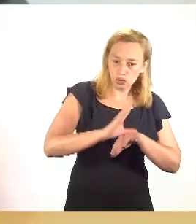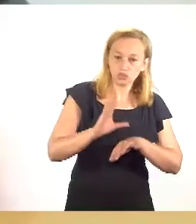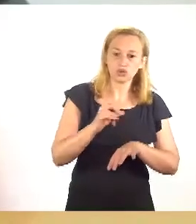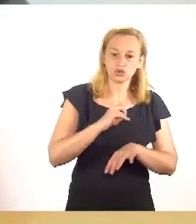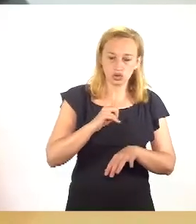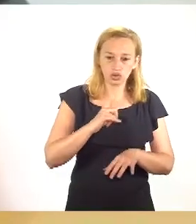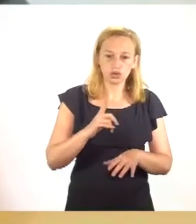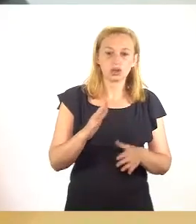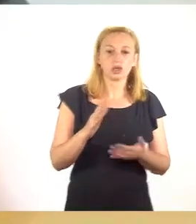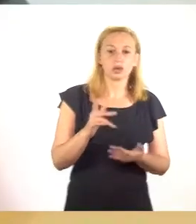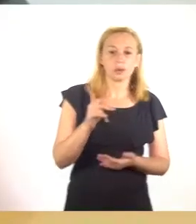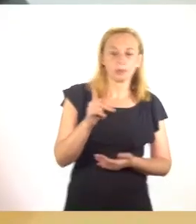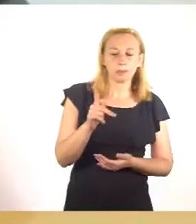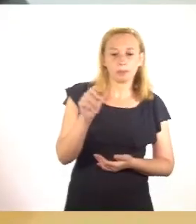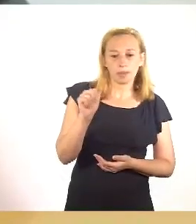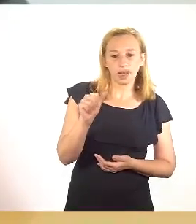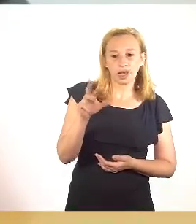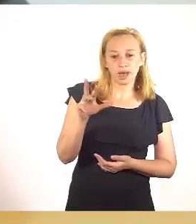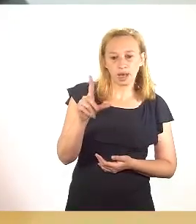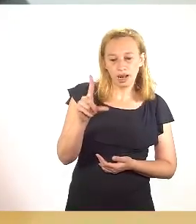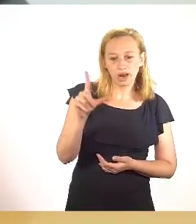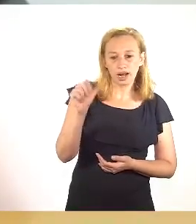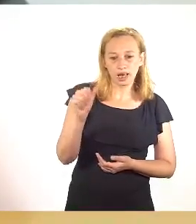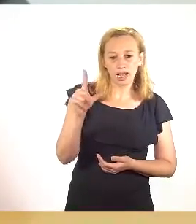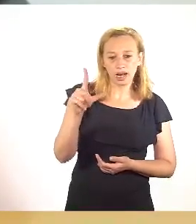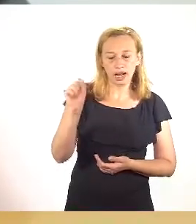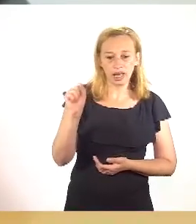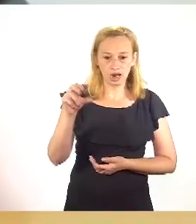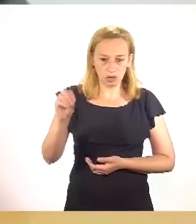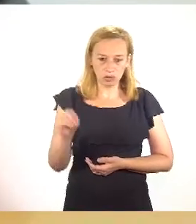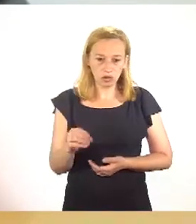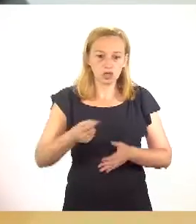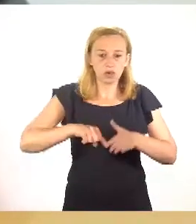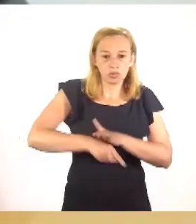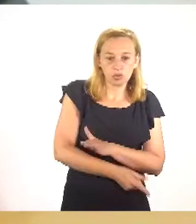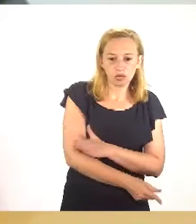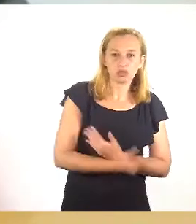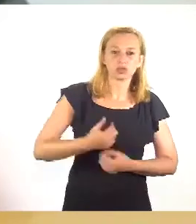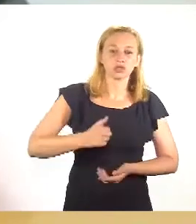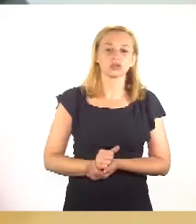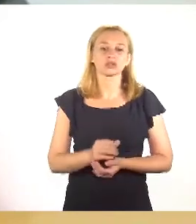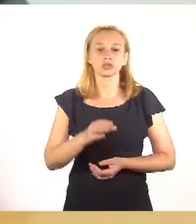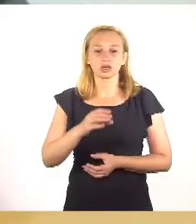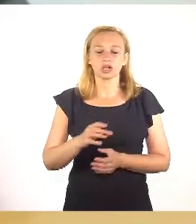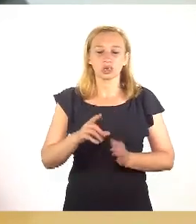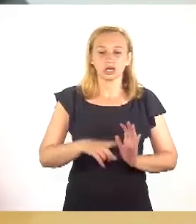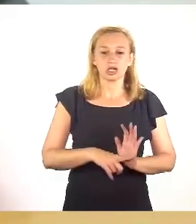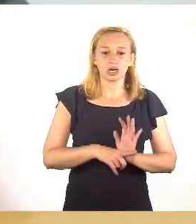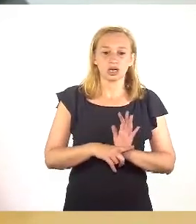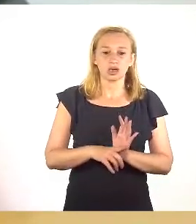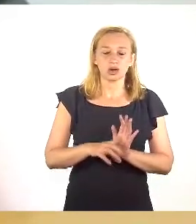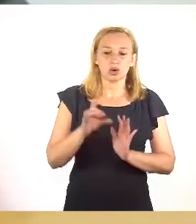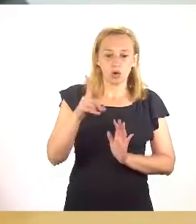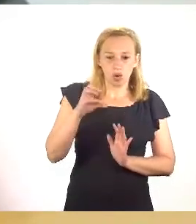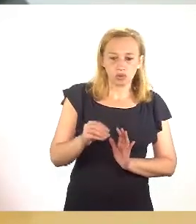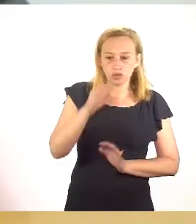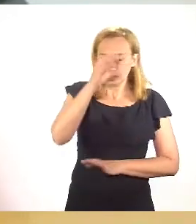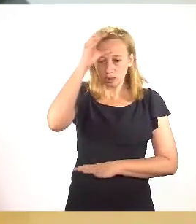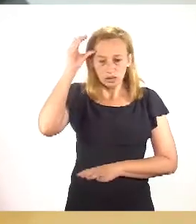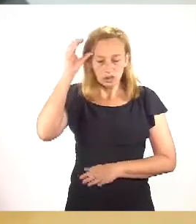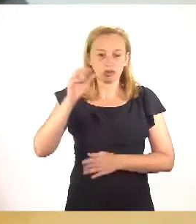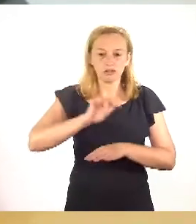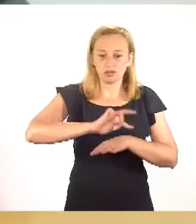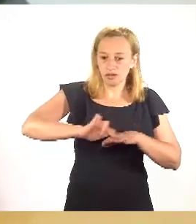promovia paralelo, que eram cursos de aprofundamento em direito de defesa do consumidor. A gente tinha diversos